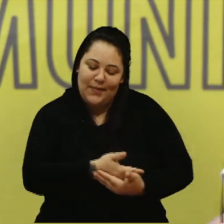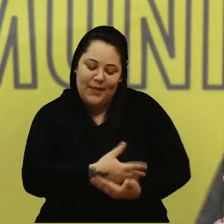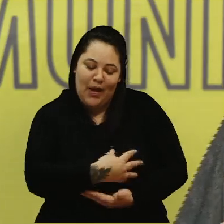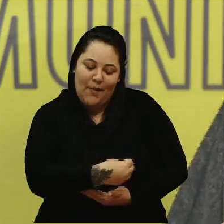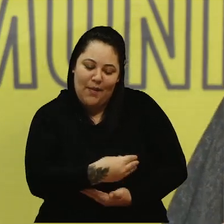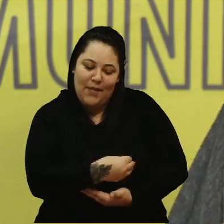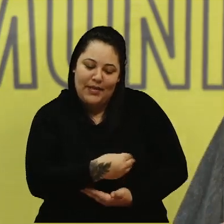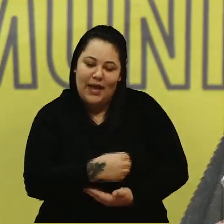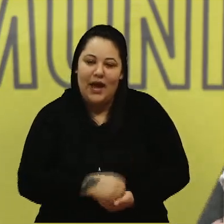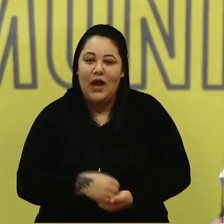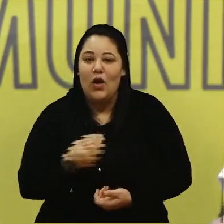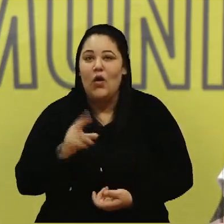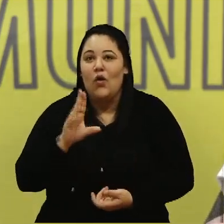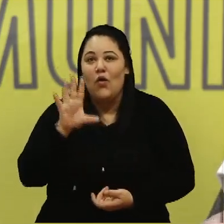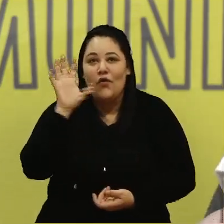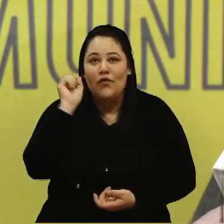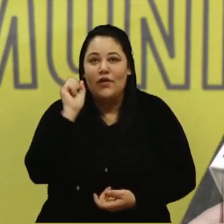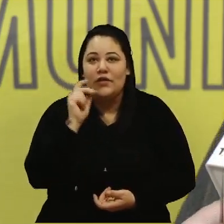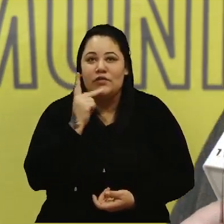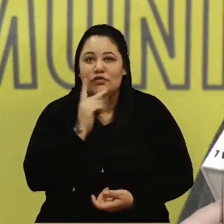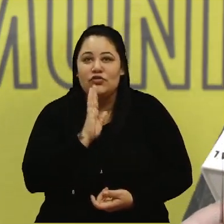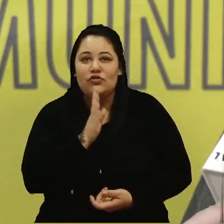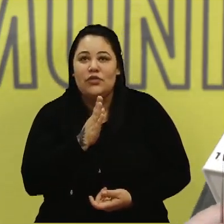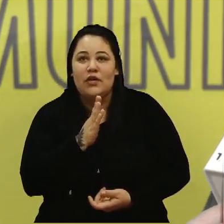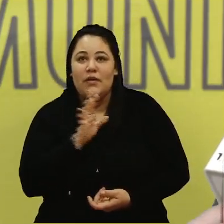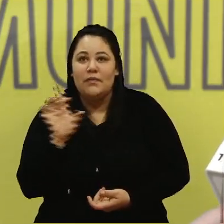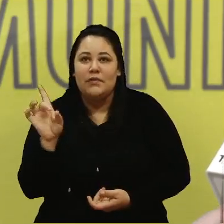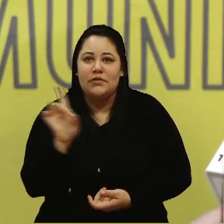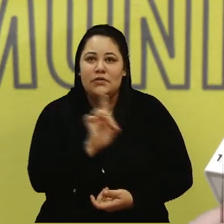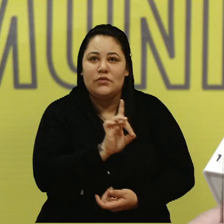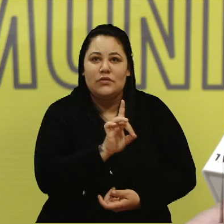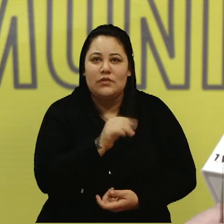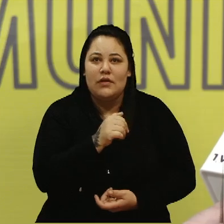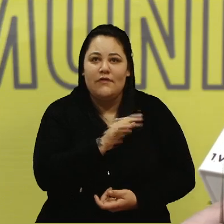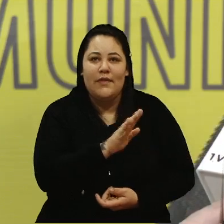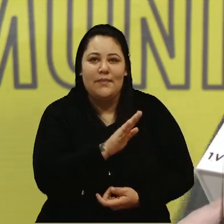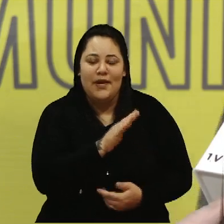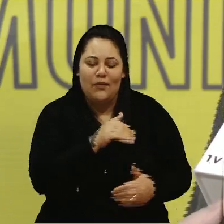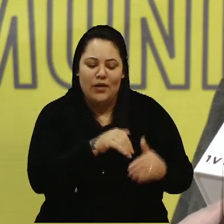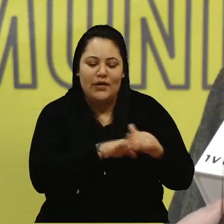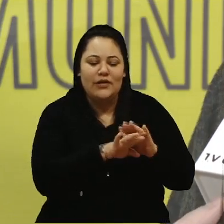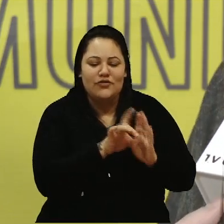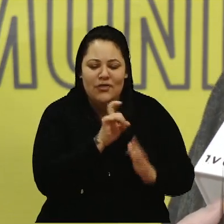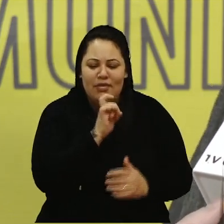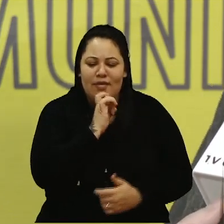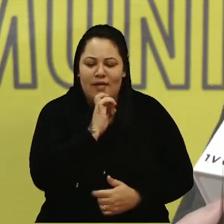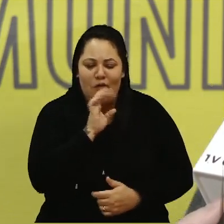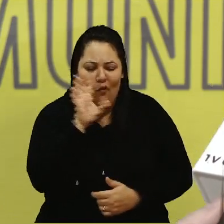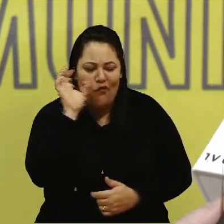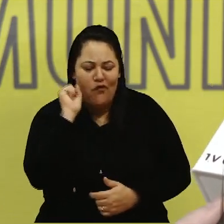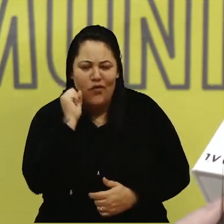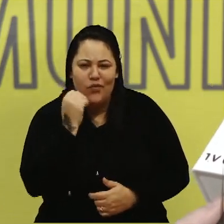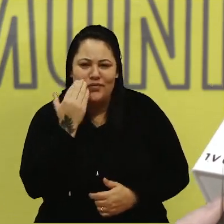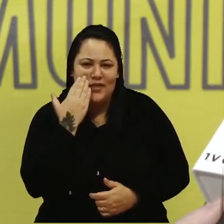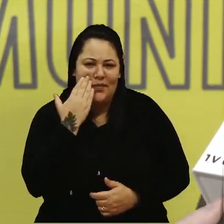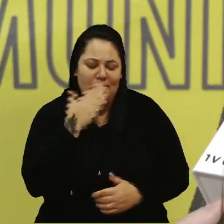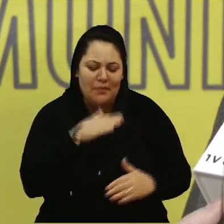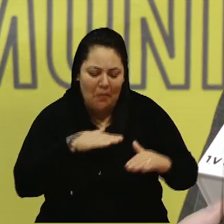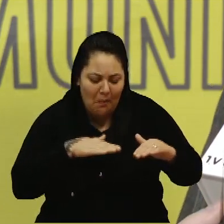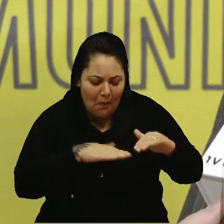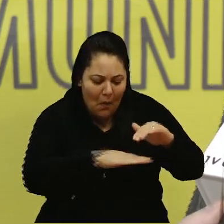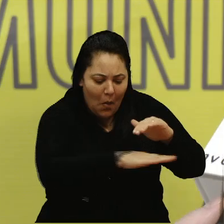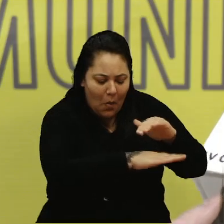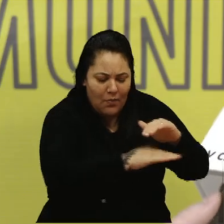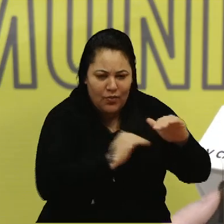ou de ouvir alguém passando dizendo, não, já levei ele para a geladeira, enfim, uma série de coisas que nos chocam absolutamente e que a gente pensa, não pode ser